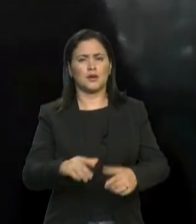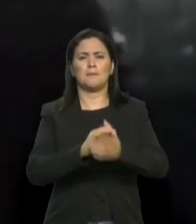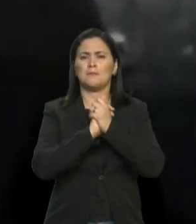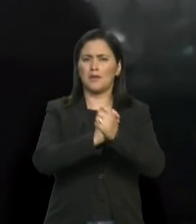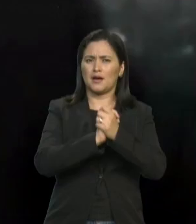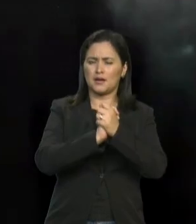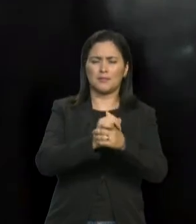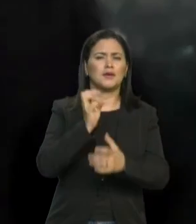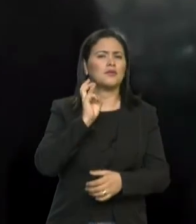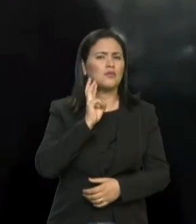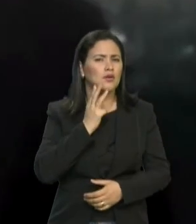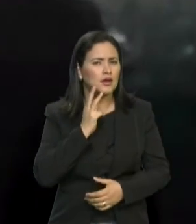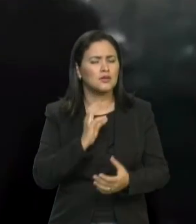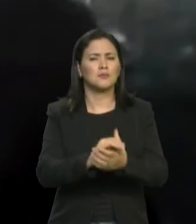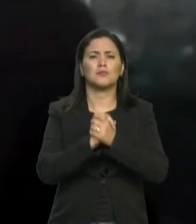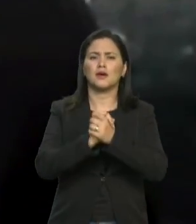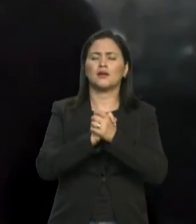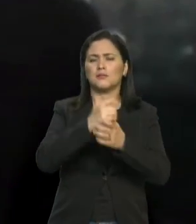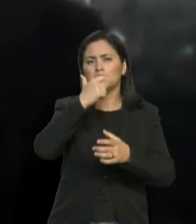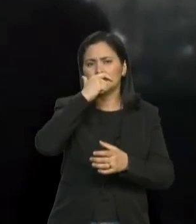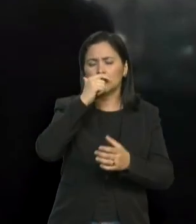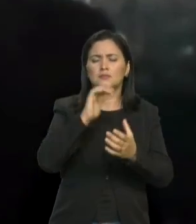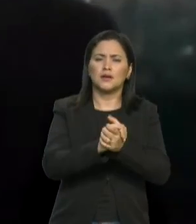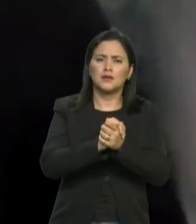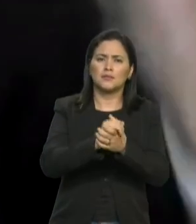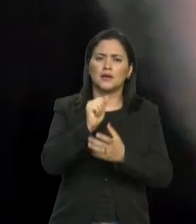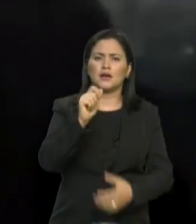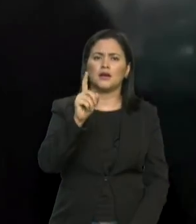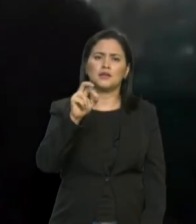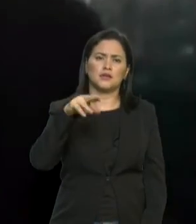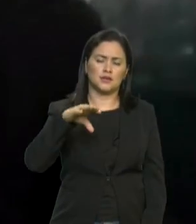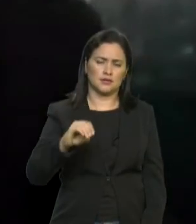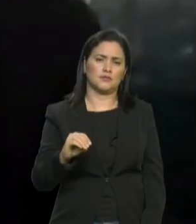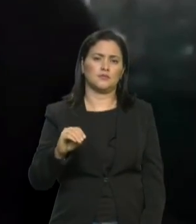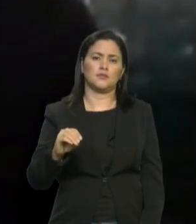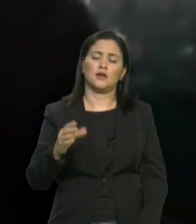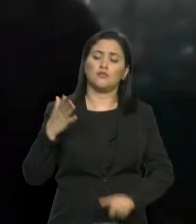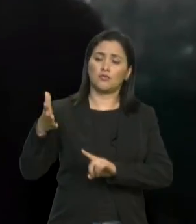Parabéns, deputado César. Parabéns, deputado Adriano. É o que tinha para o momento, senhor presidente.